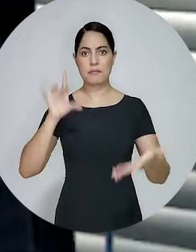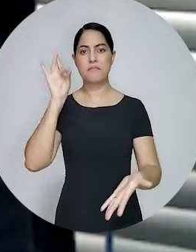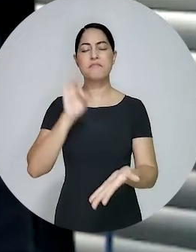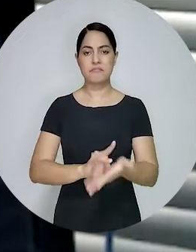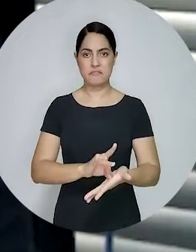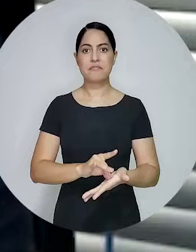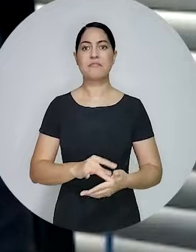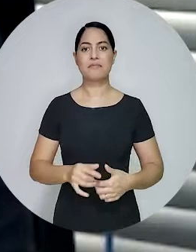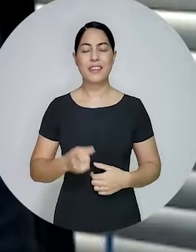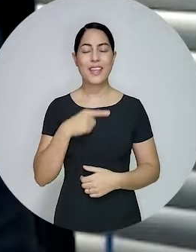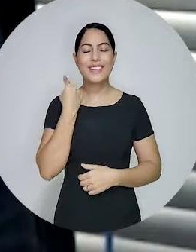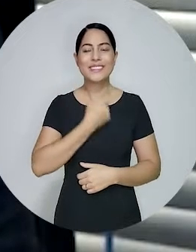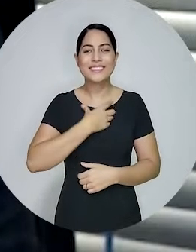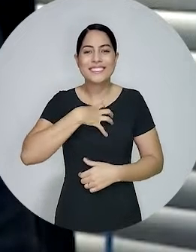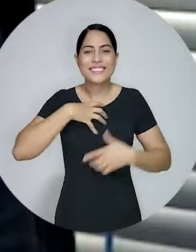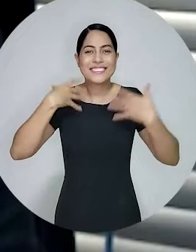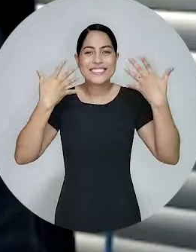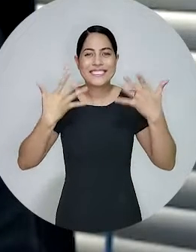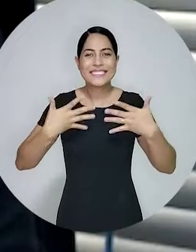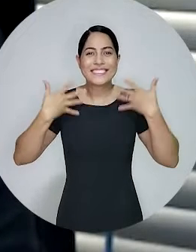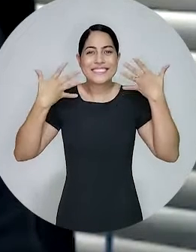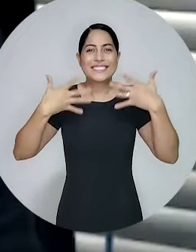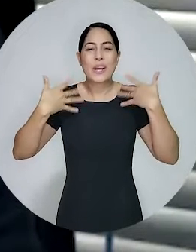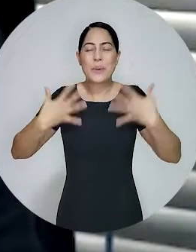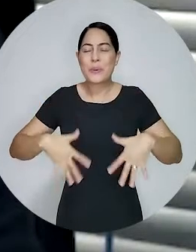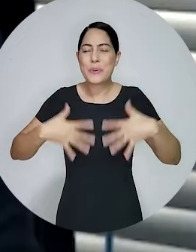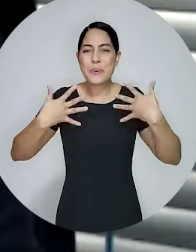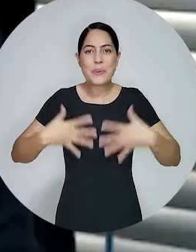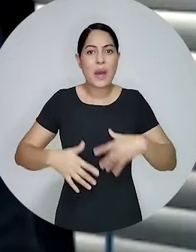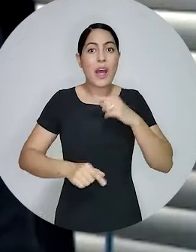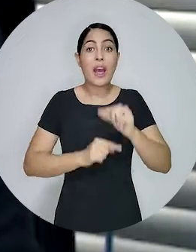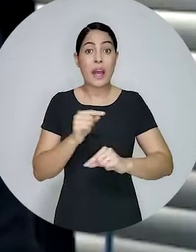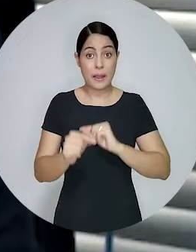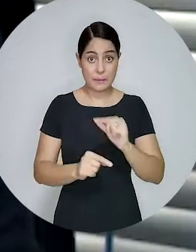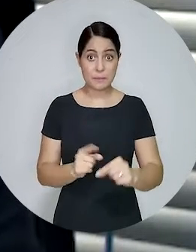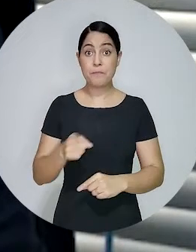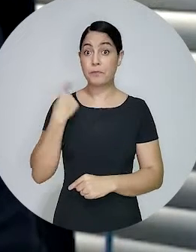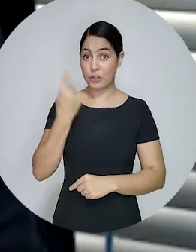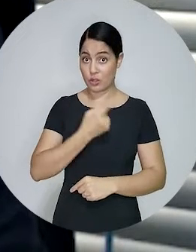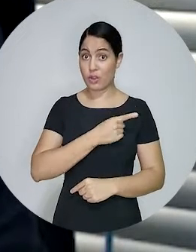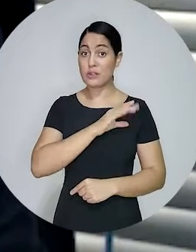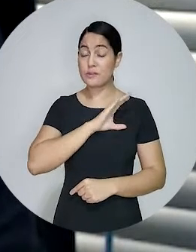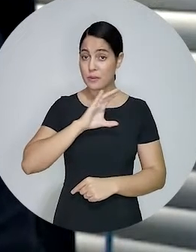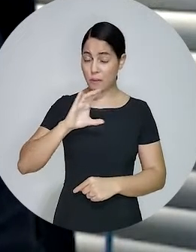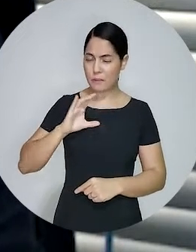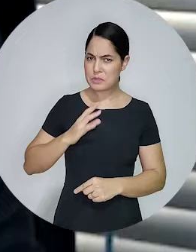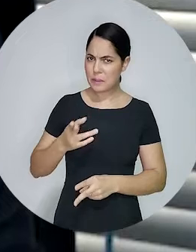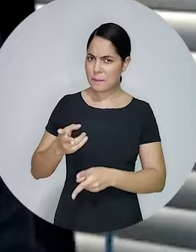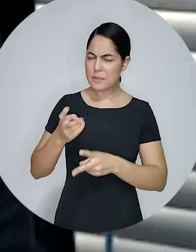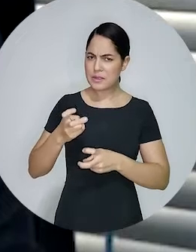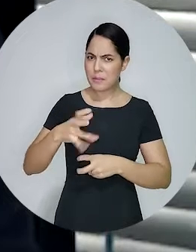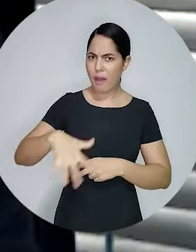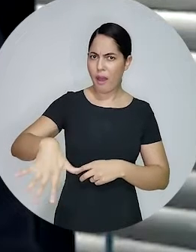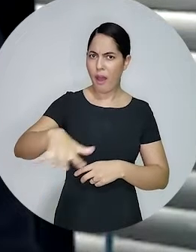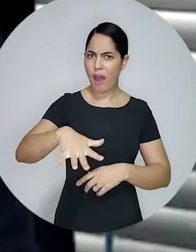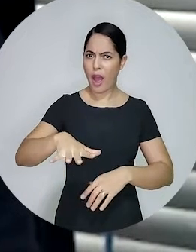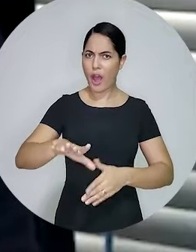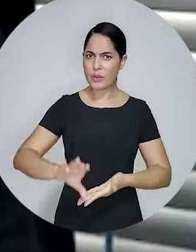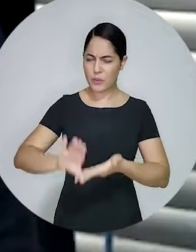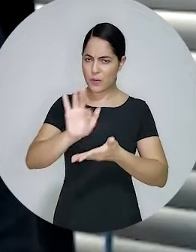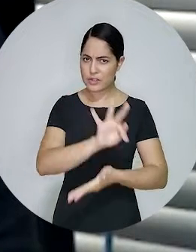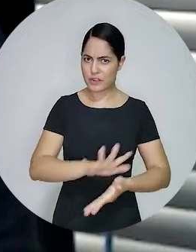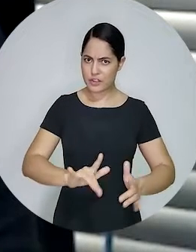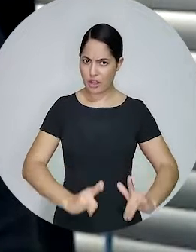esse plano de trabalho. O que também nos dá uma alegria imensa é a comissão receber um